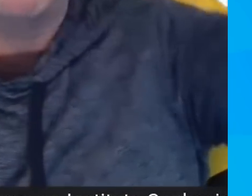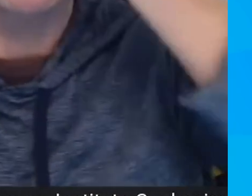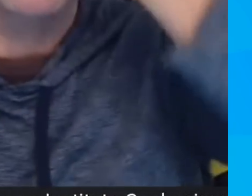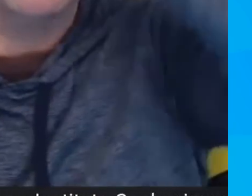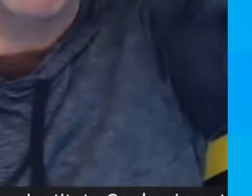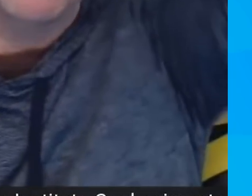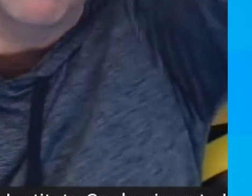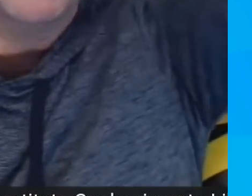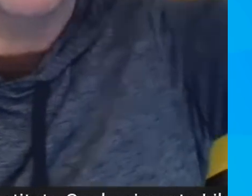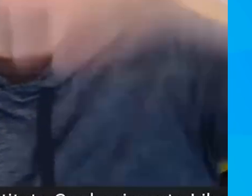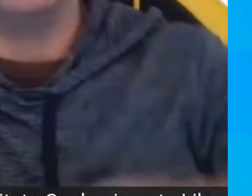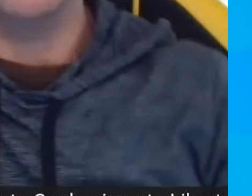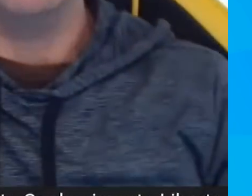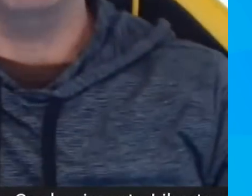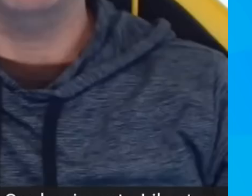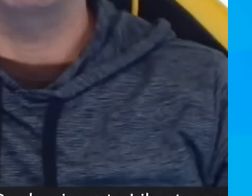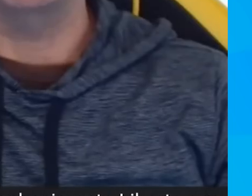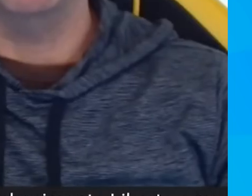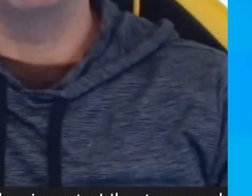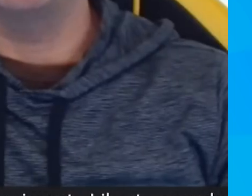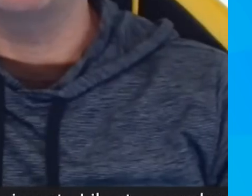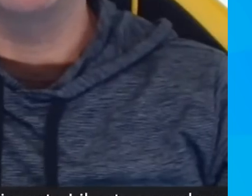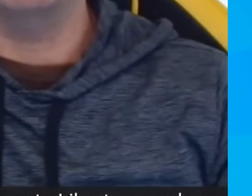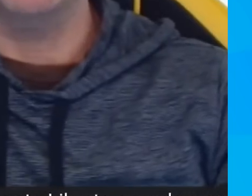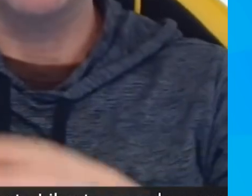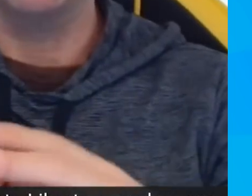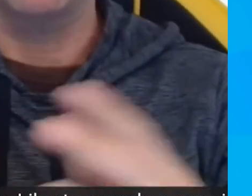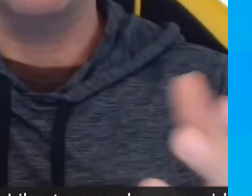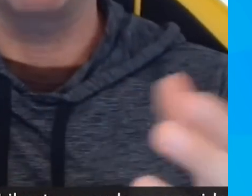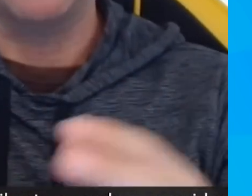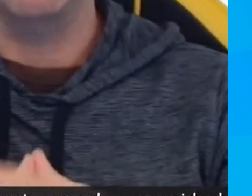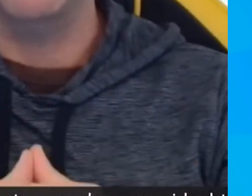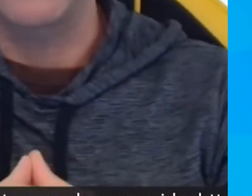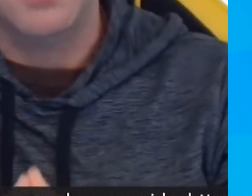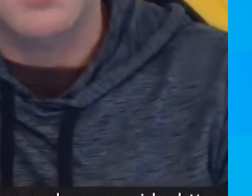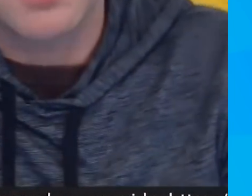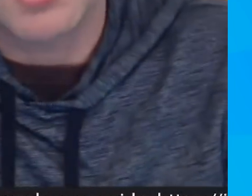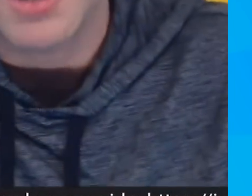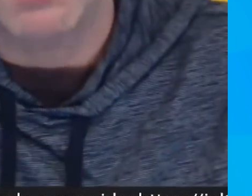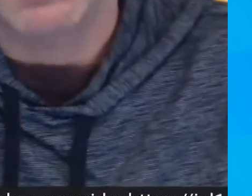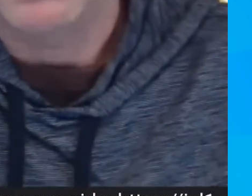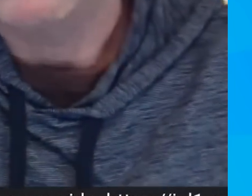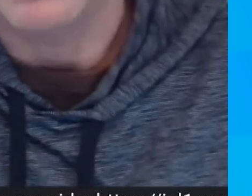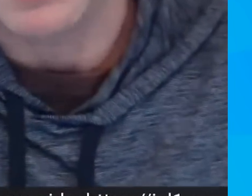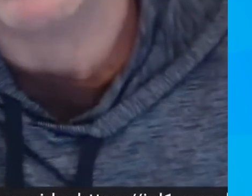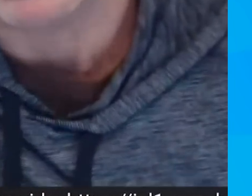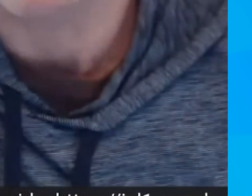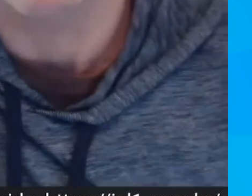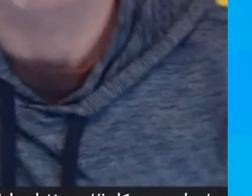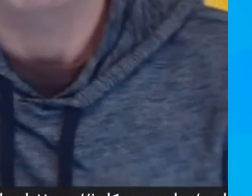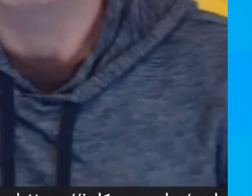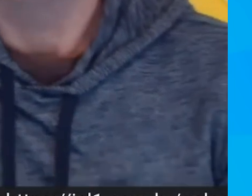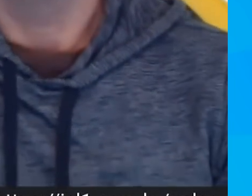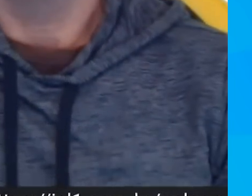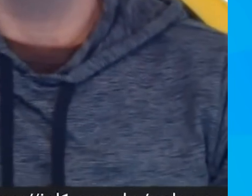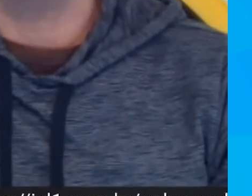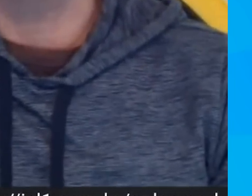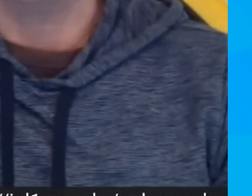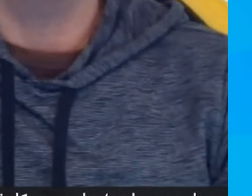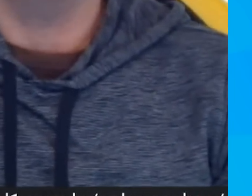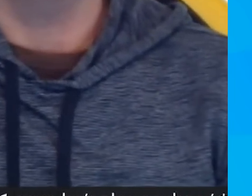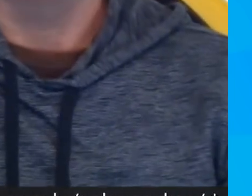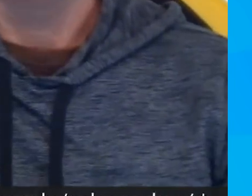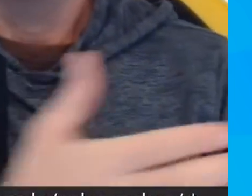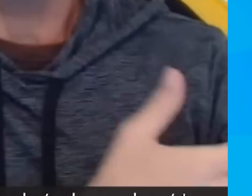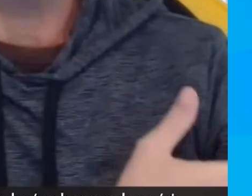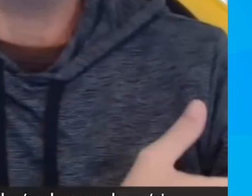aí passa essa vergonha, né, cara? Você mostrou o vídeo antes, o cara dizendo algo, que em seguida ele diz, eu? Não. Não era